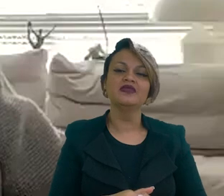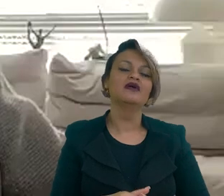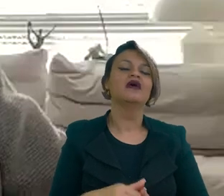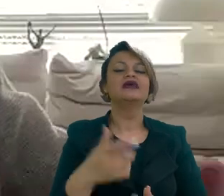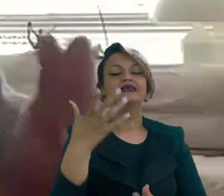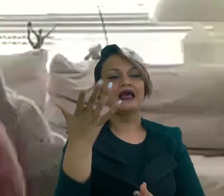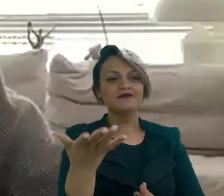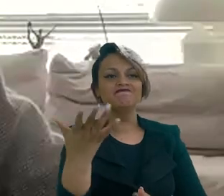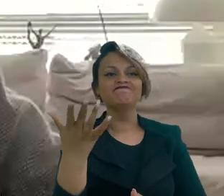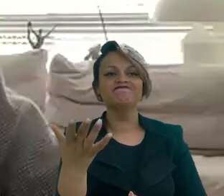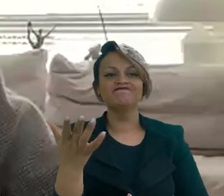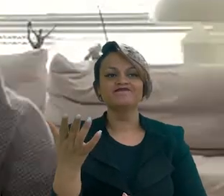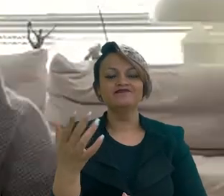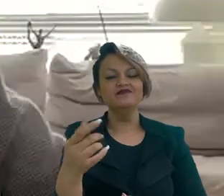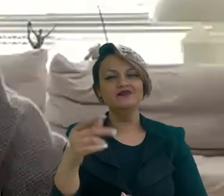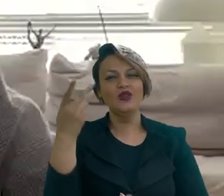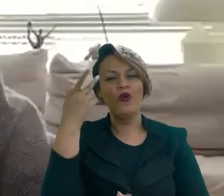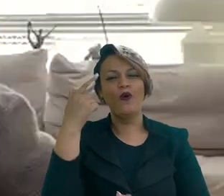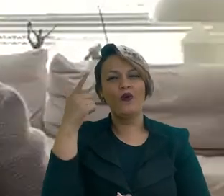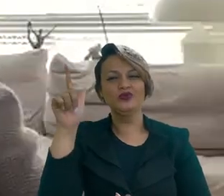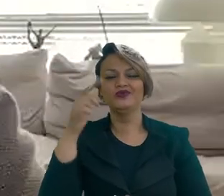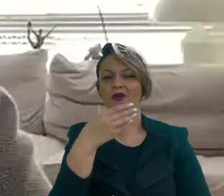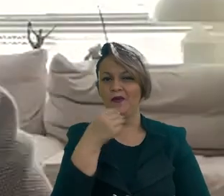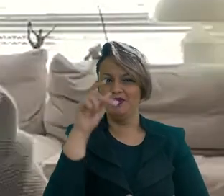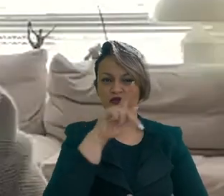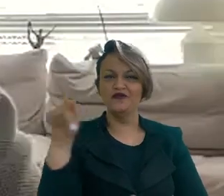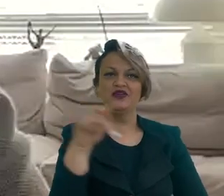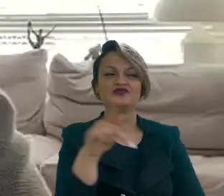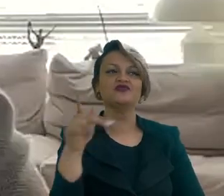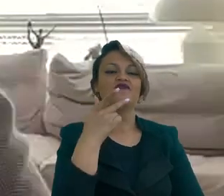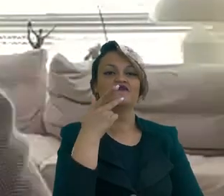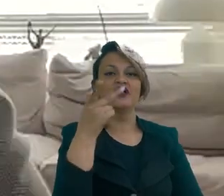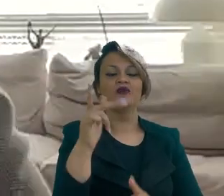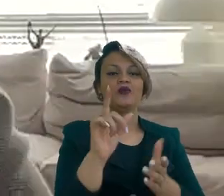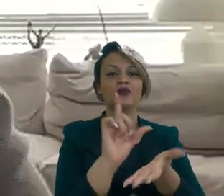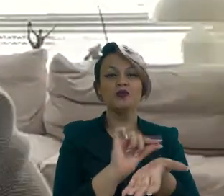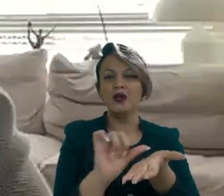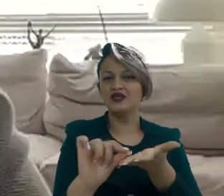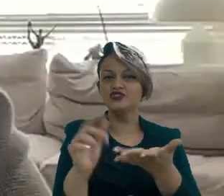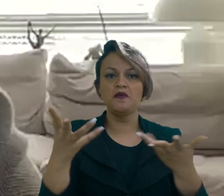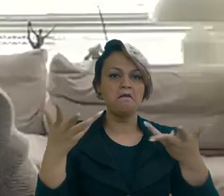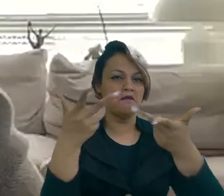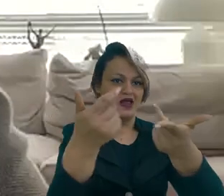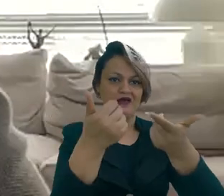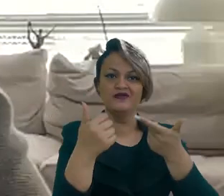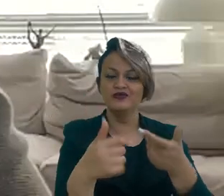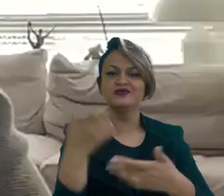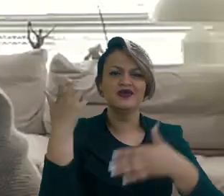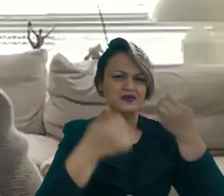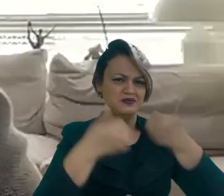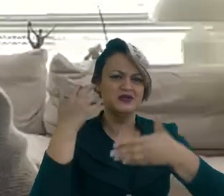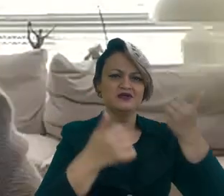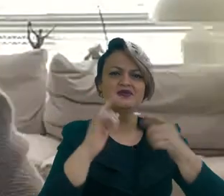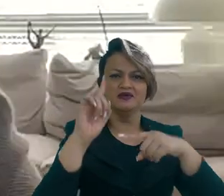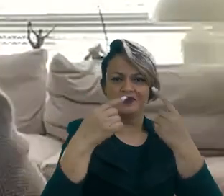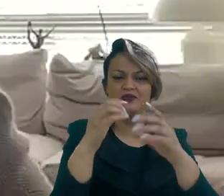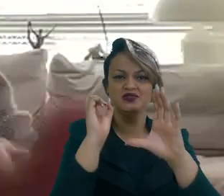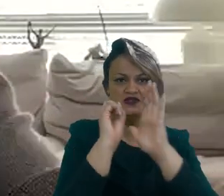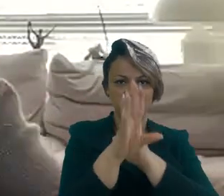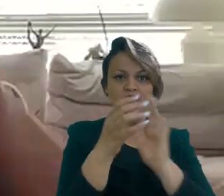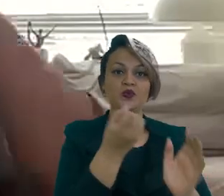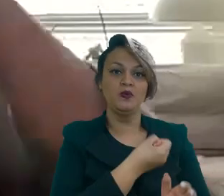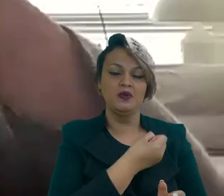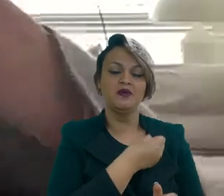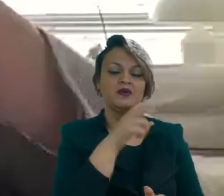São Tomás é aquilo tinha um ensinamento que o grande Professor Walter Moraes repetiu no artigo Espetacular que eu vivo falando